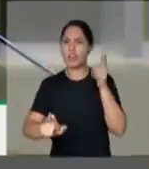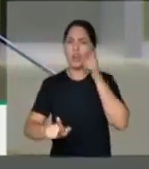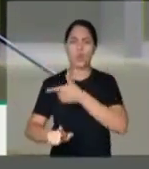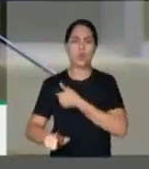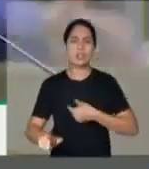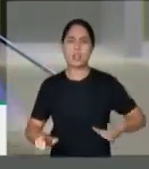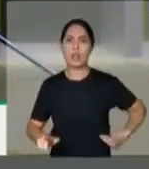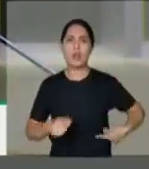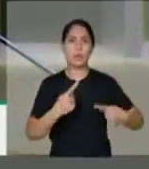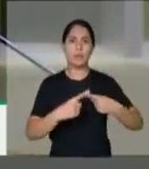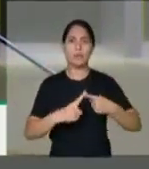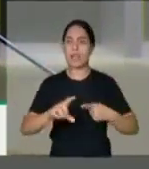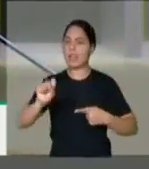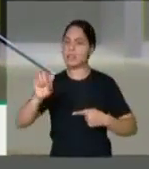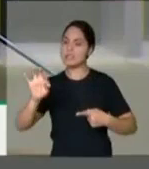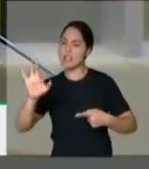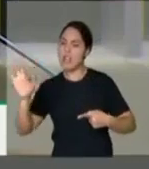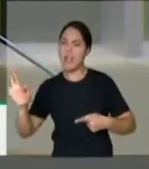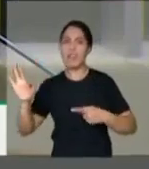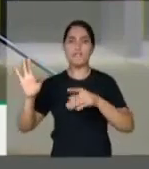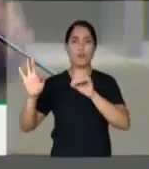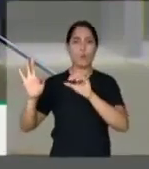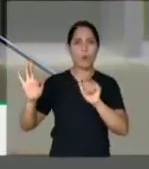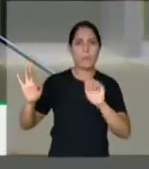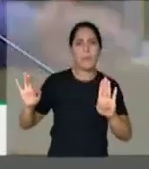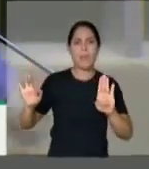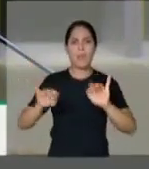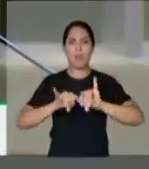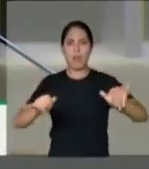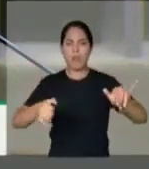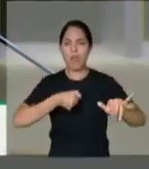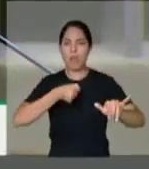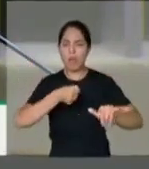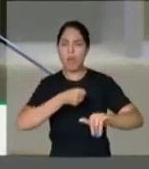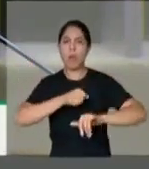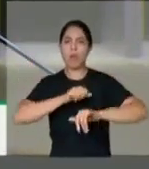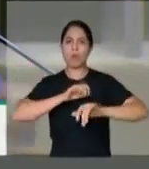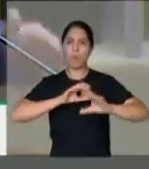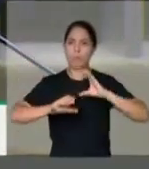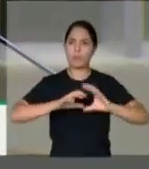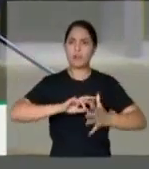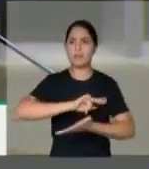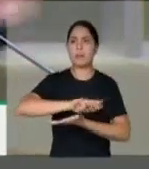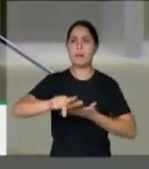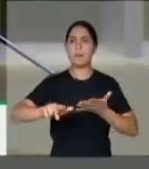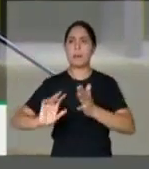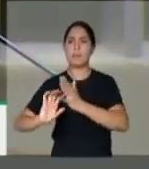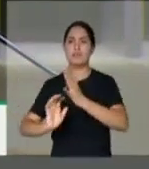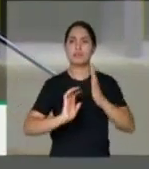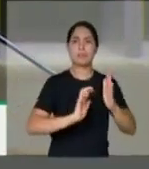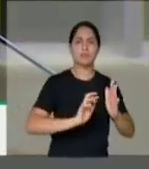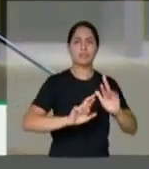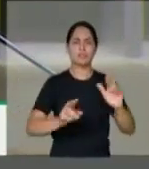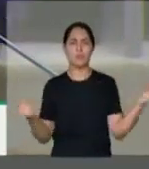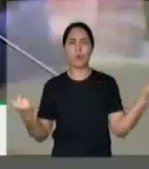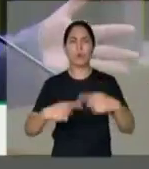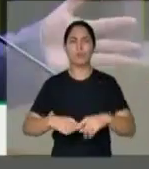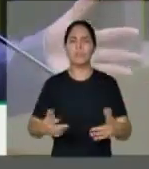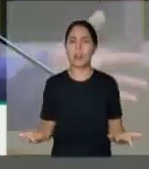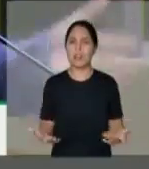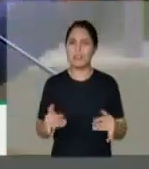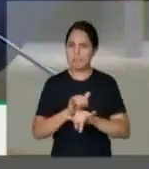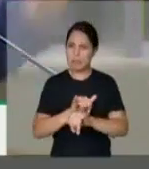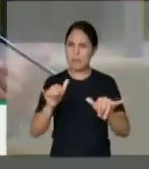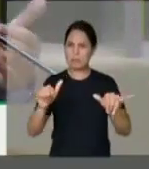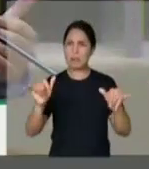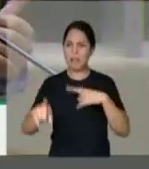Federal, a OAB, os veículos de comunicação, os partidos de oposição não permitem. Então ele